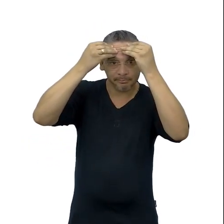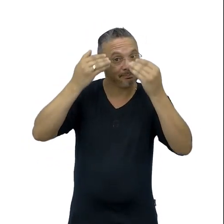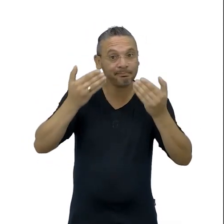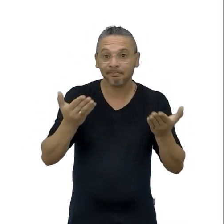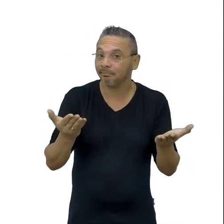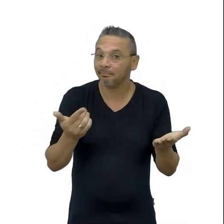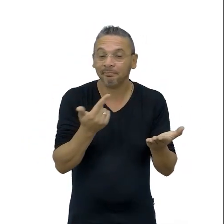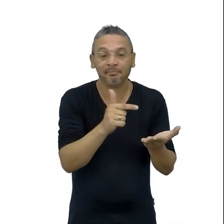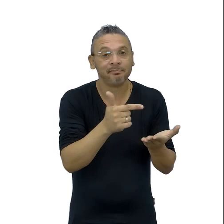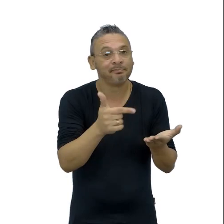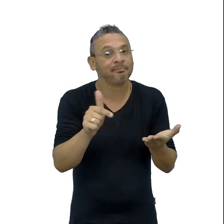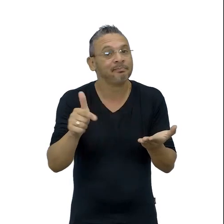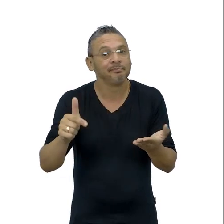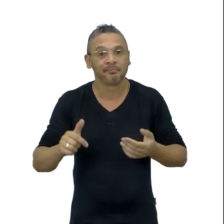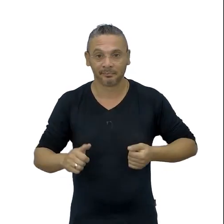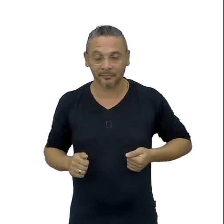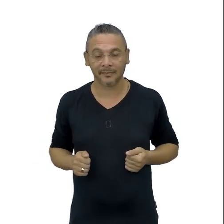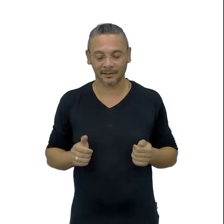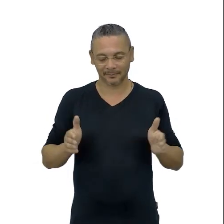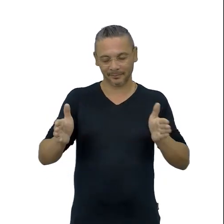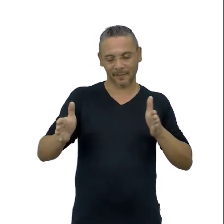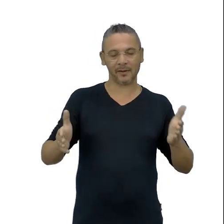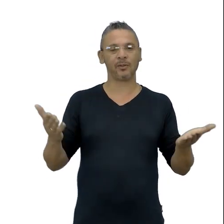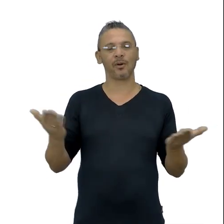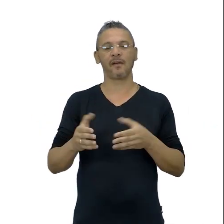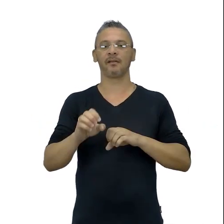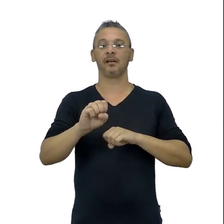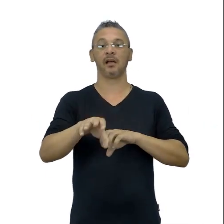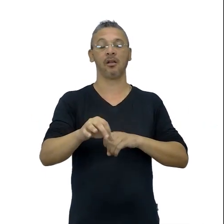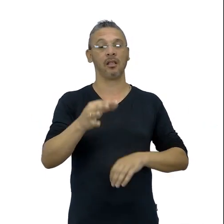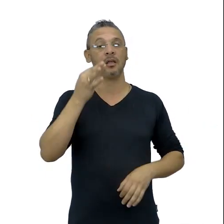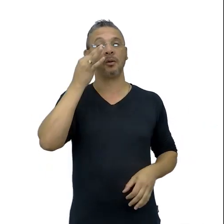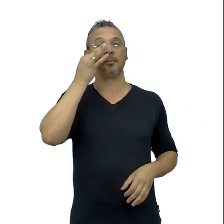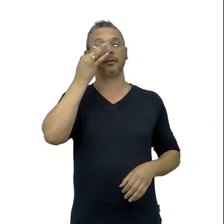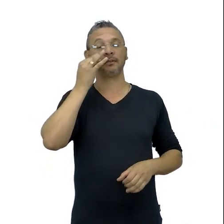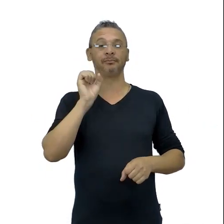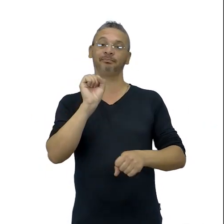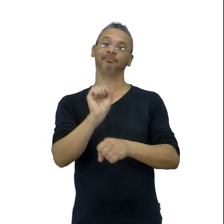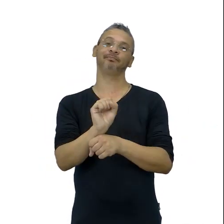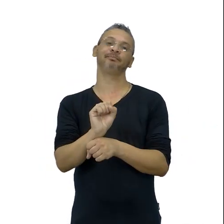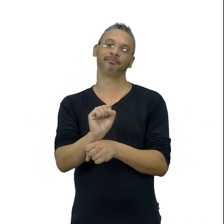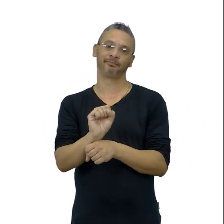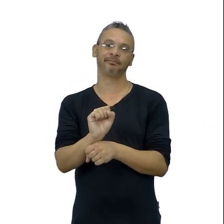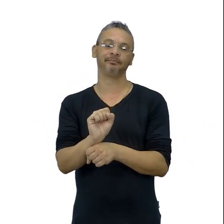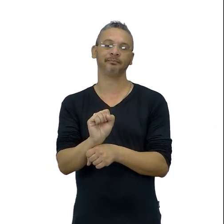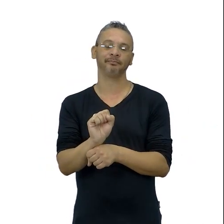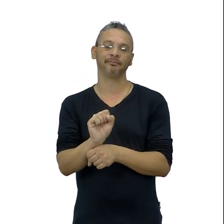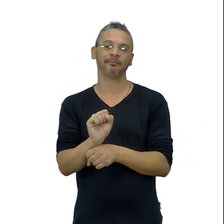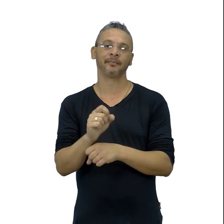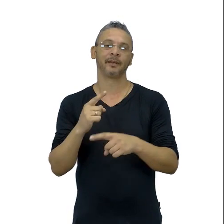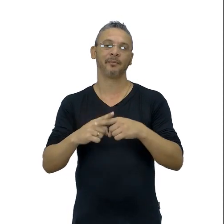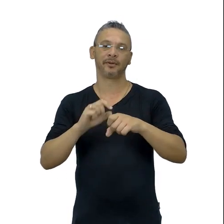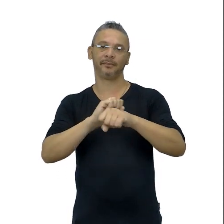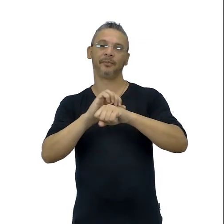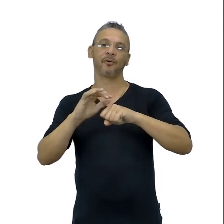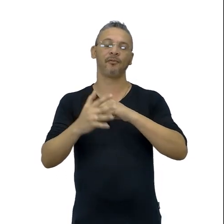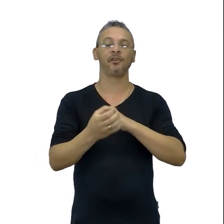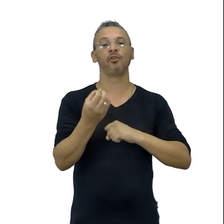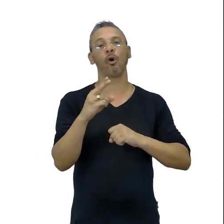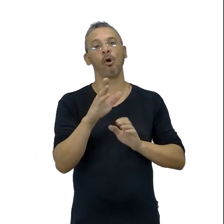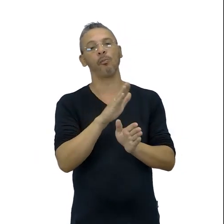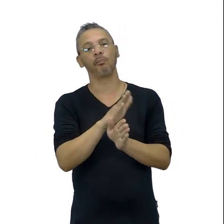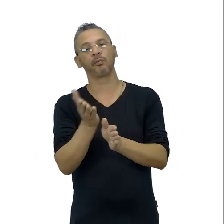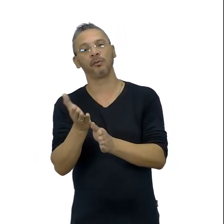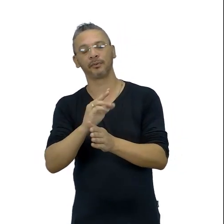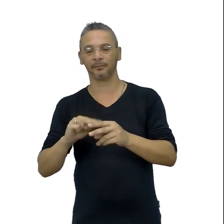assimilação, especialmente nesse período em que as aulas presenciais foram suspensas ou que funcionaram em sistema de rodízio, né,